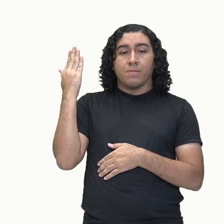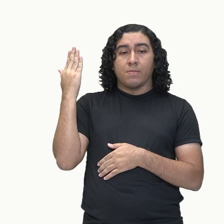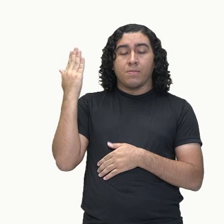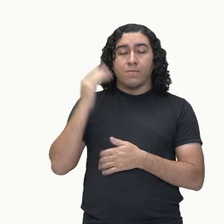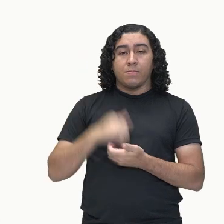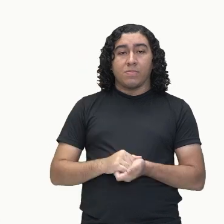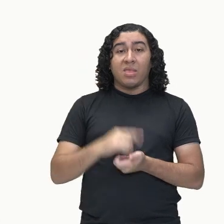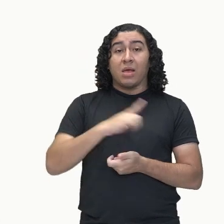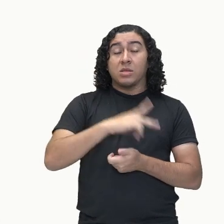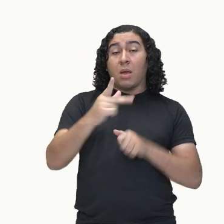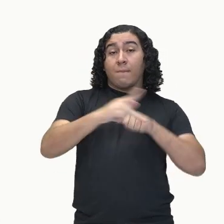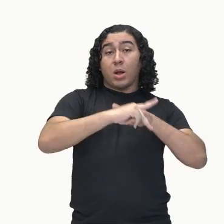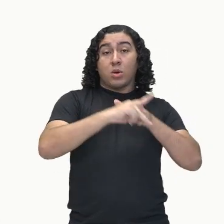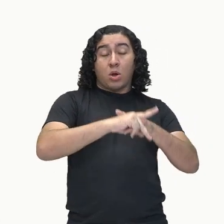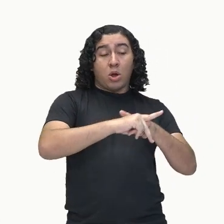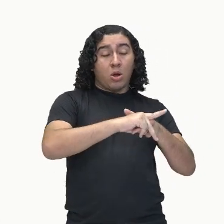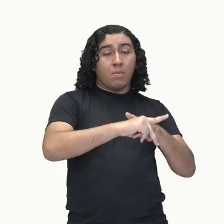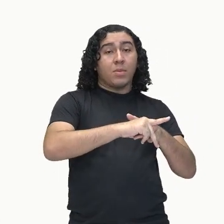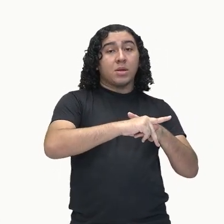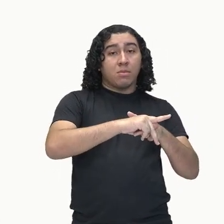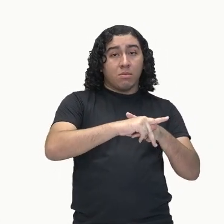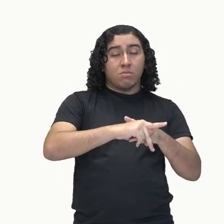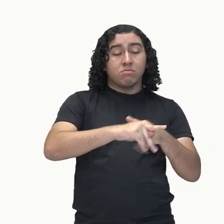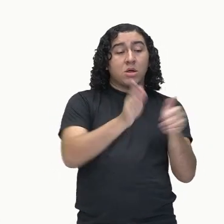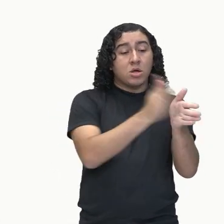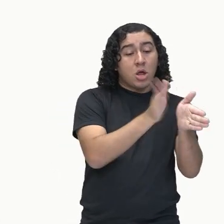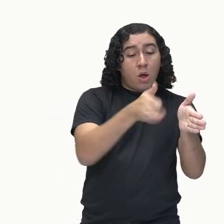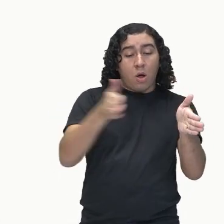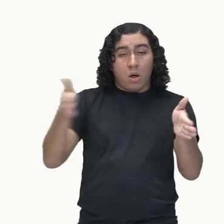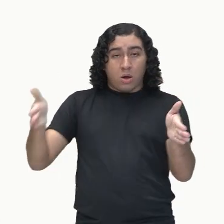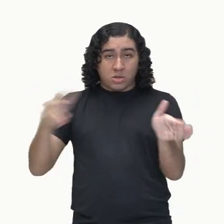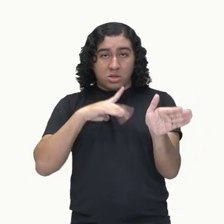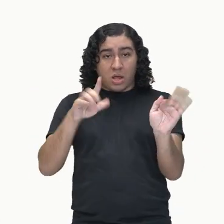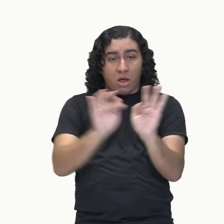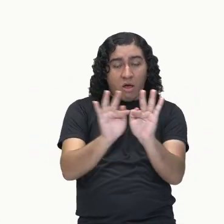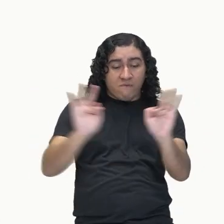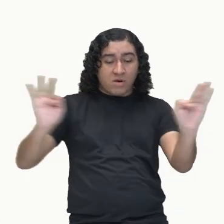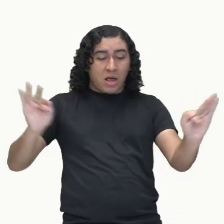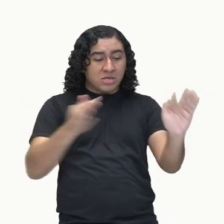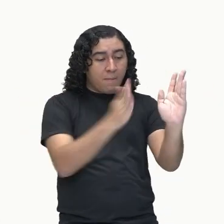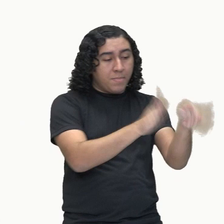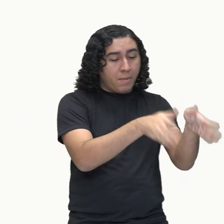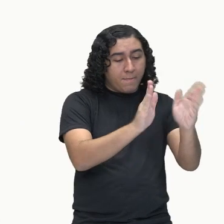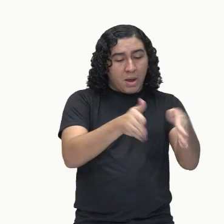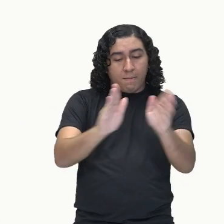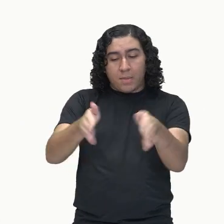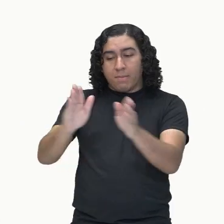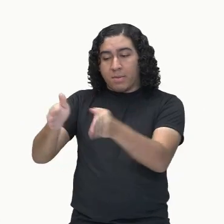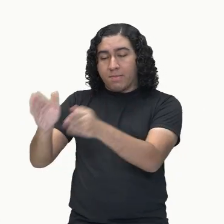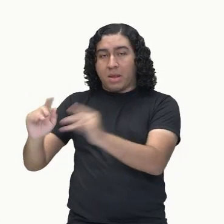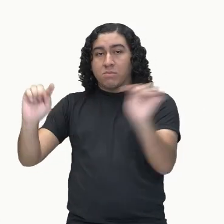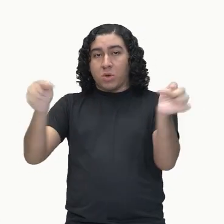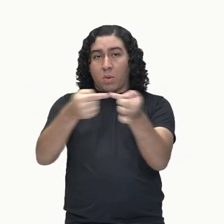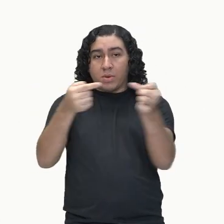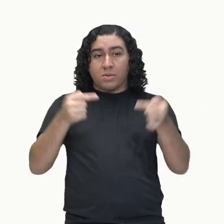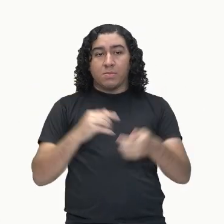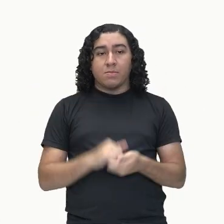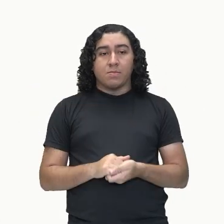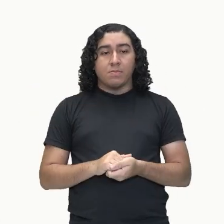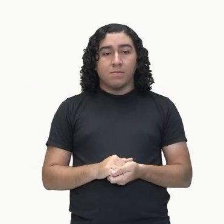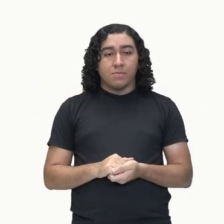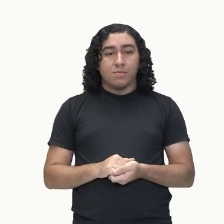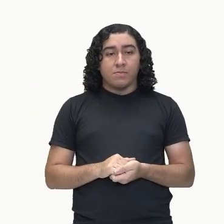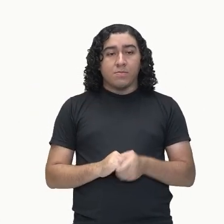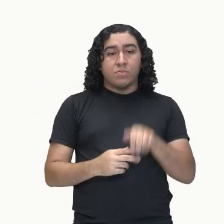que E aí por diante que né o verbo dar que que o verbo